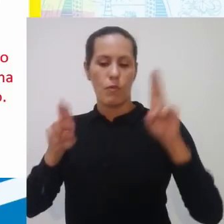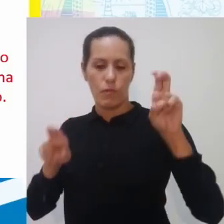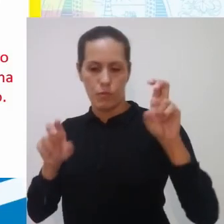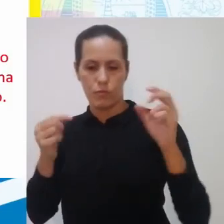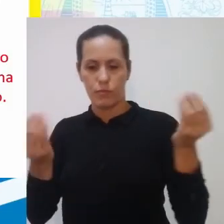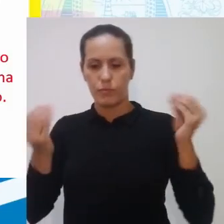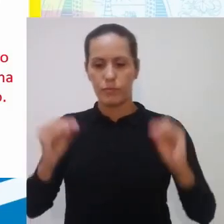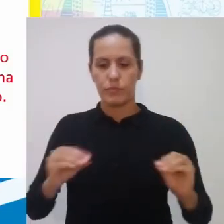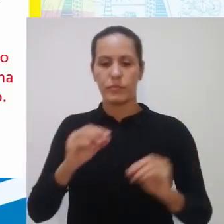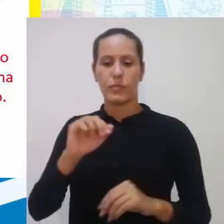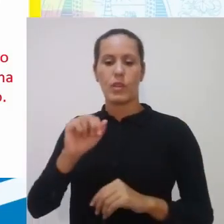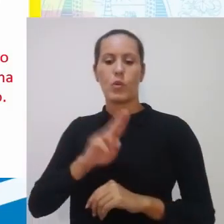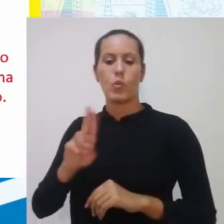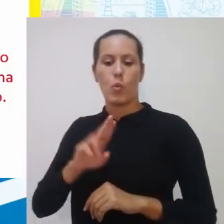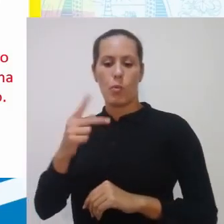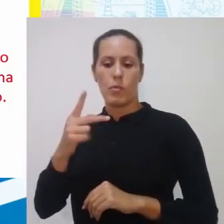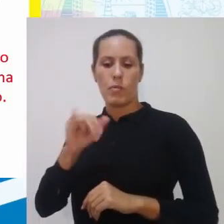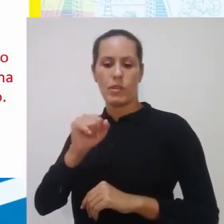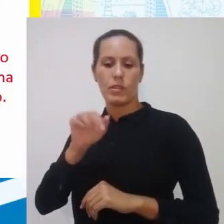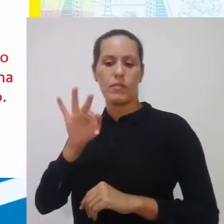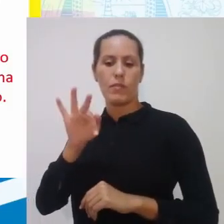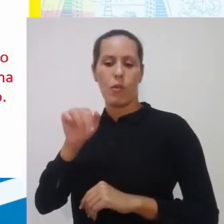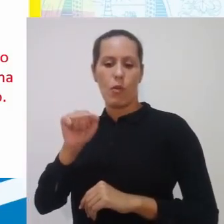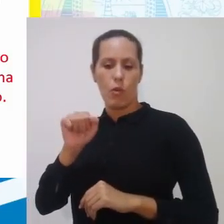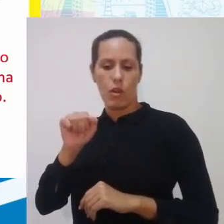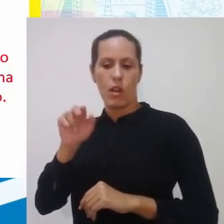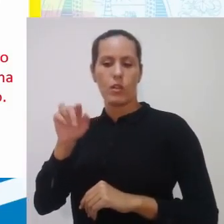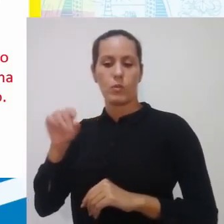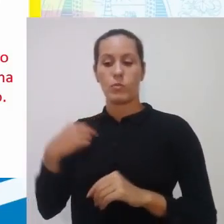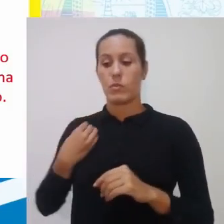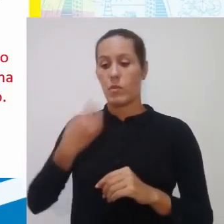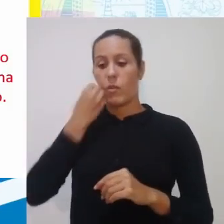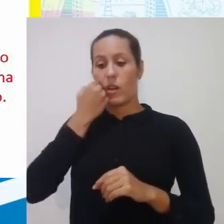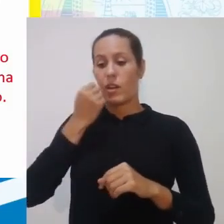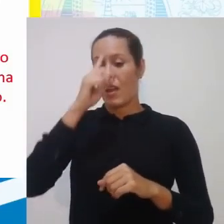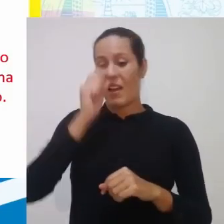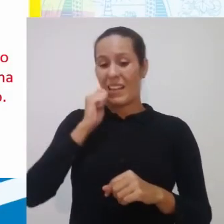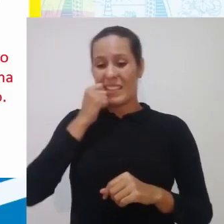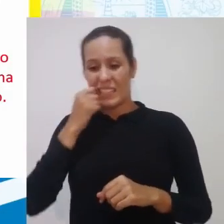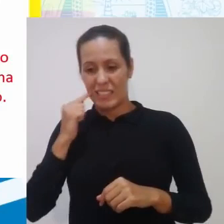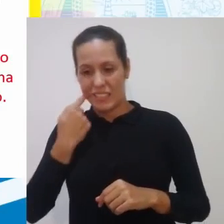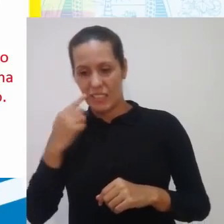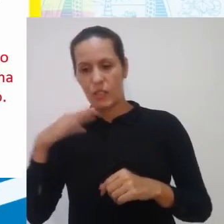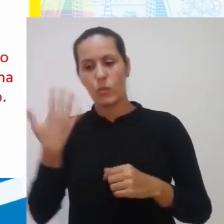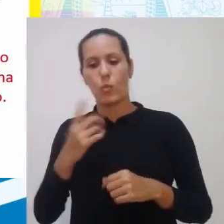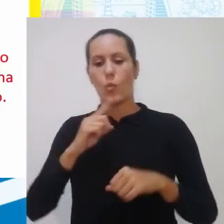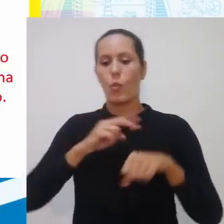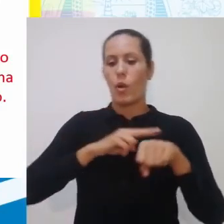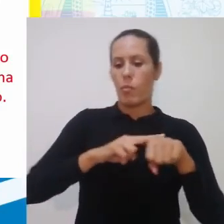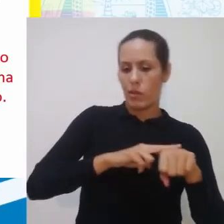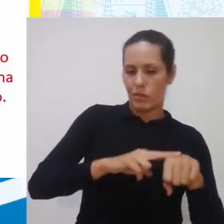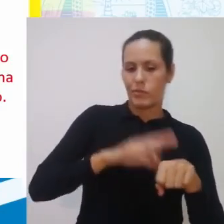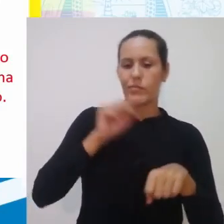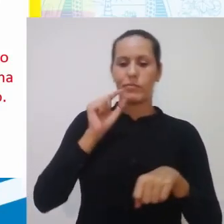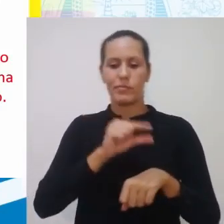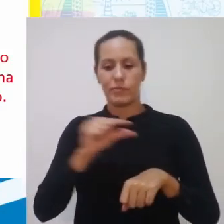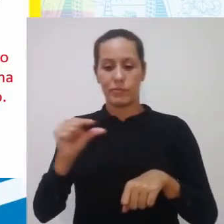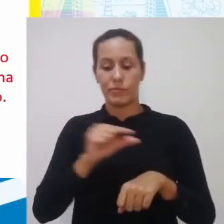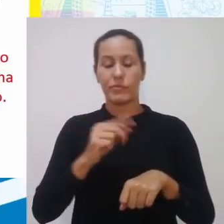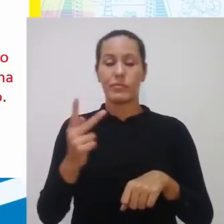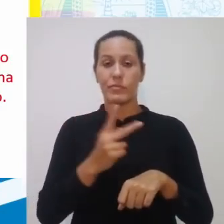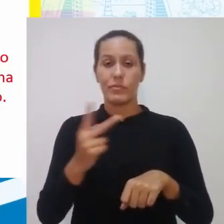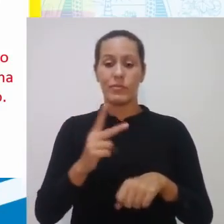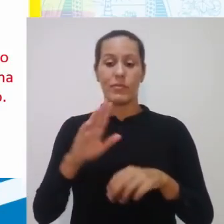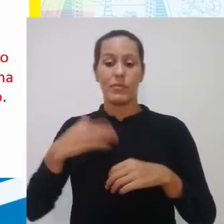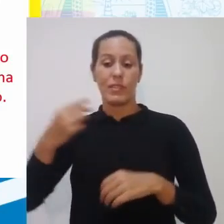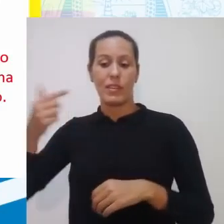Passiflora edulis F. flavicarpa, que é o maracujá azedo ou amarelo. Essa é a resposta da primeira questão. Já para a segunda, Quais